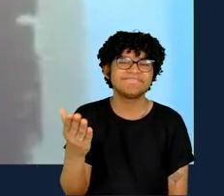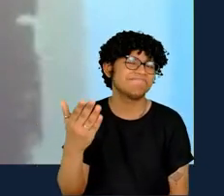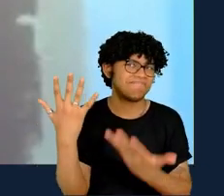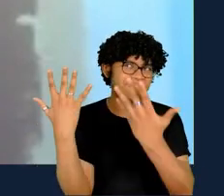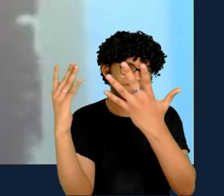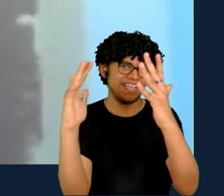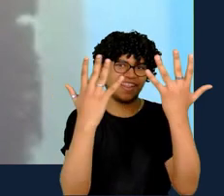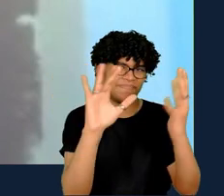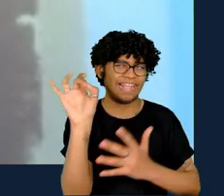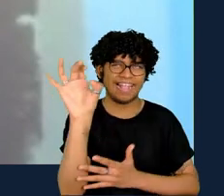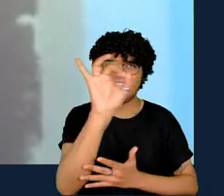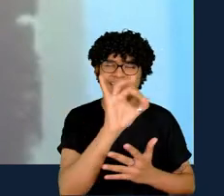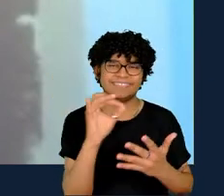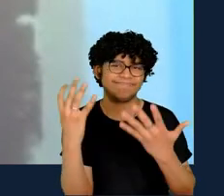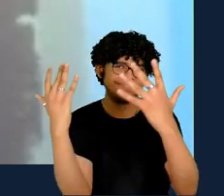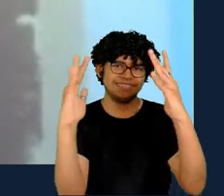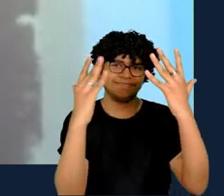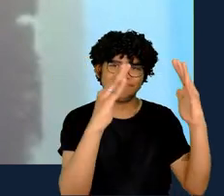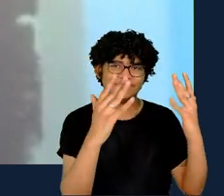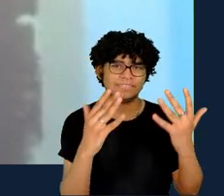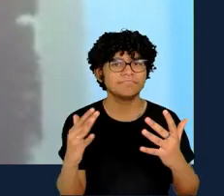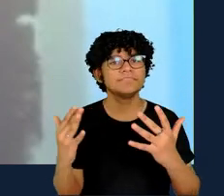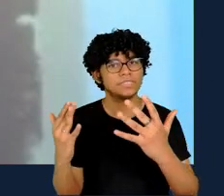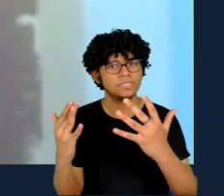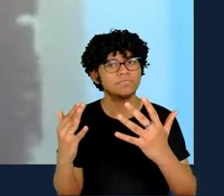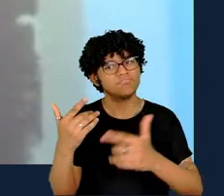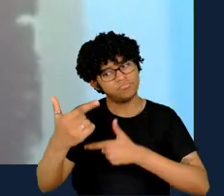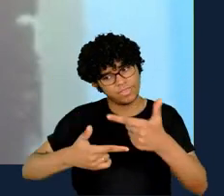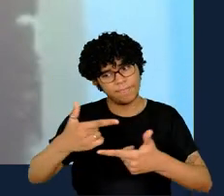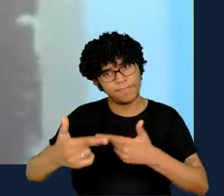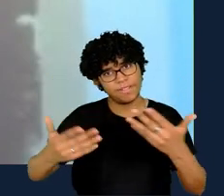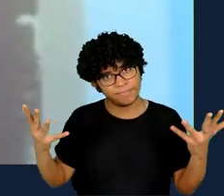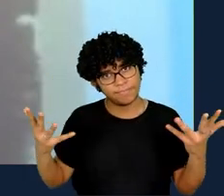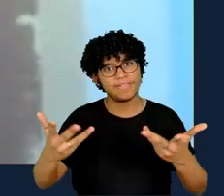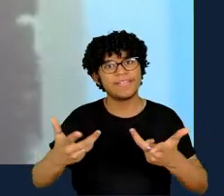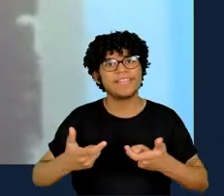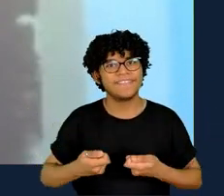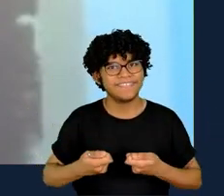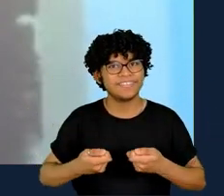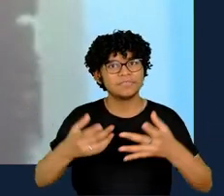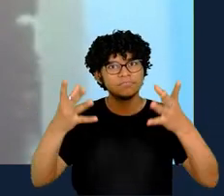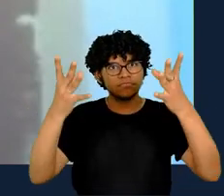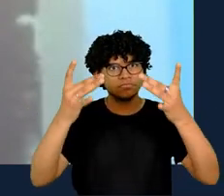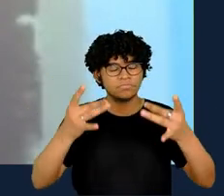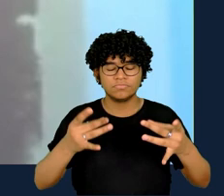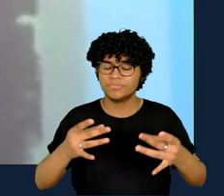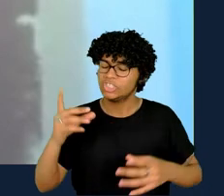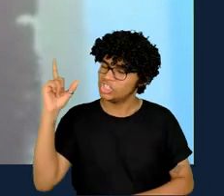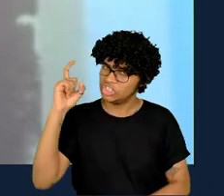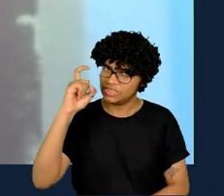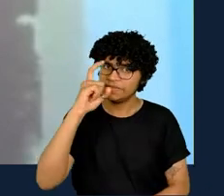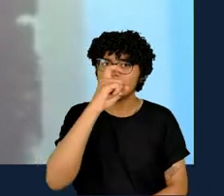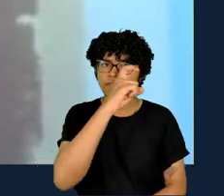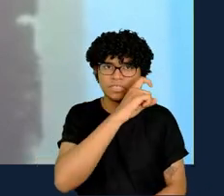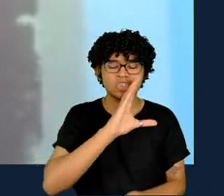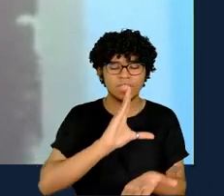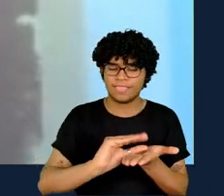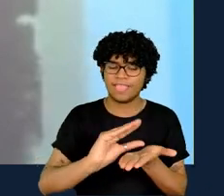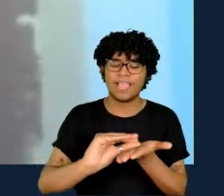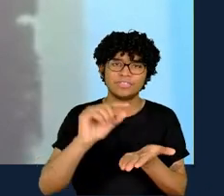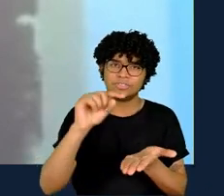né? Por realizar esse trabalho tão incrível, tão complexo também, que é trabalhar com dados, é uma